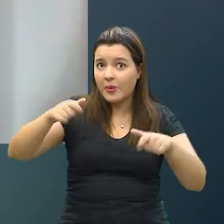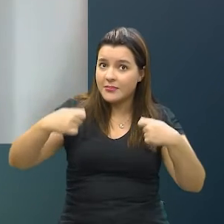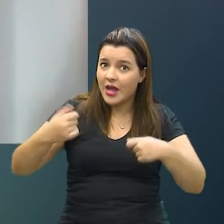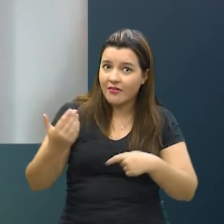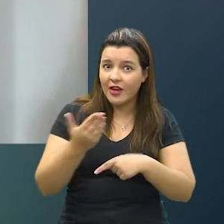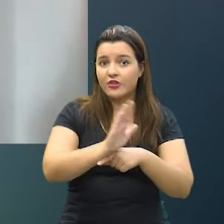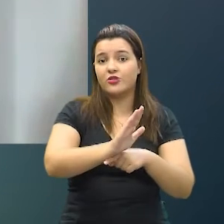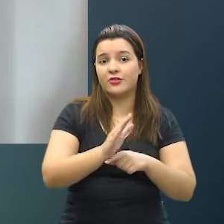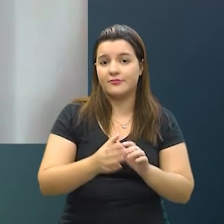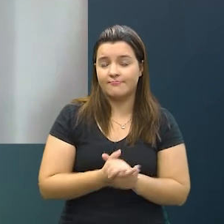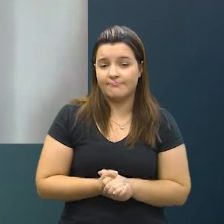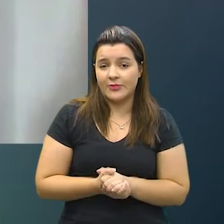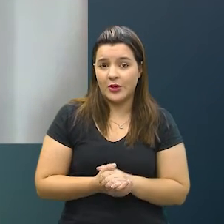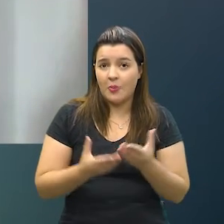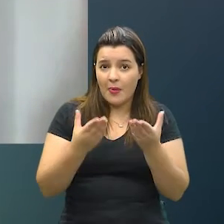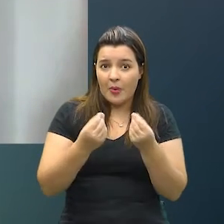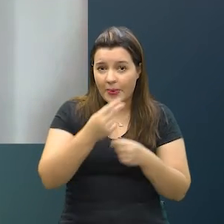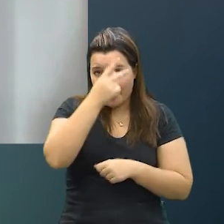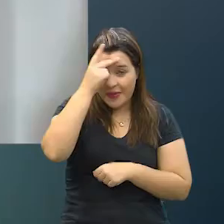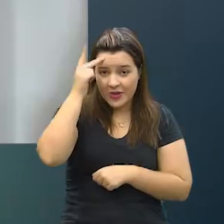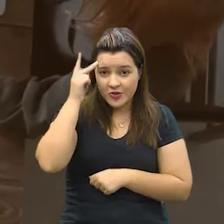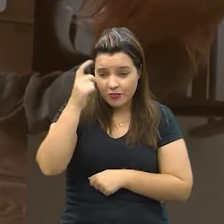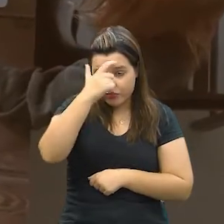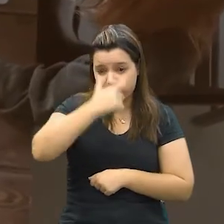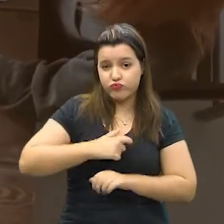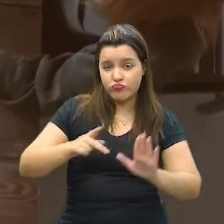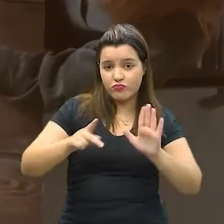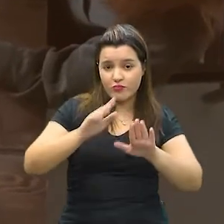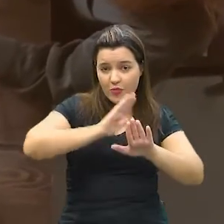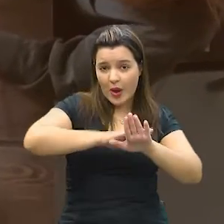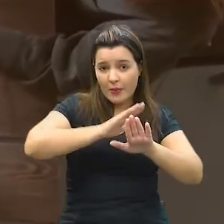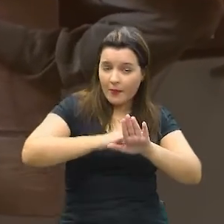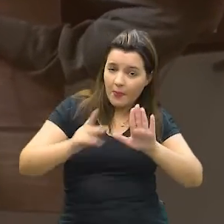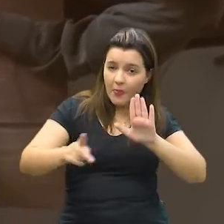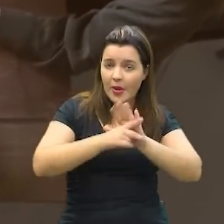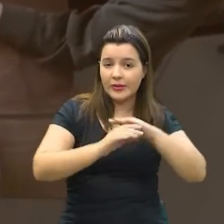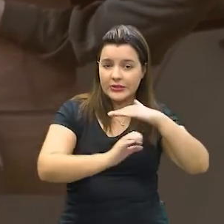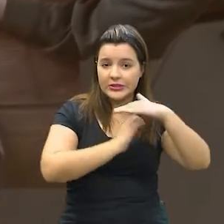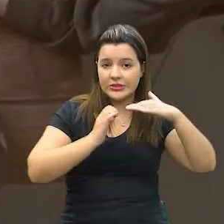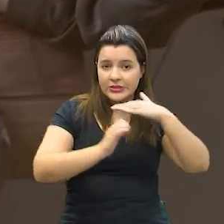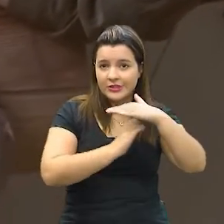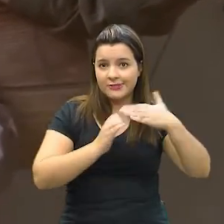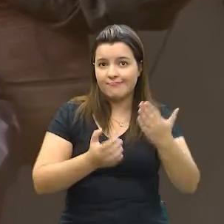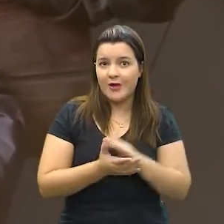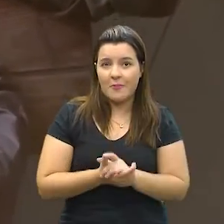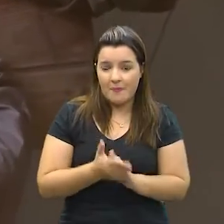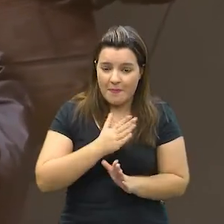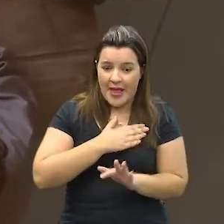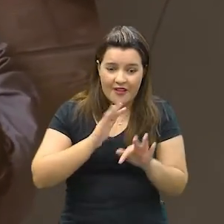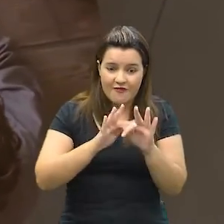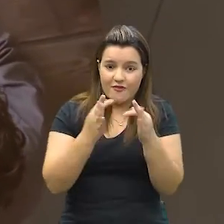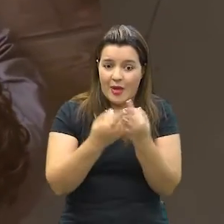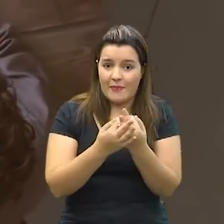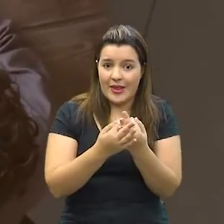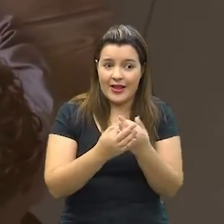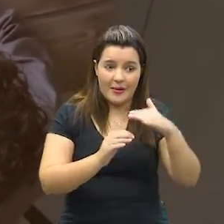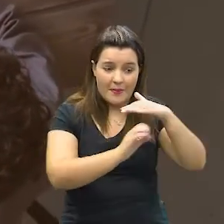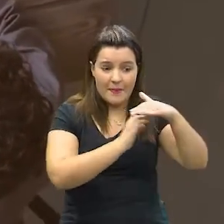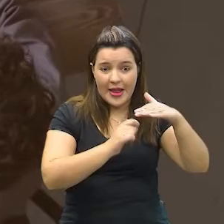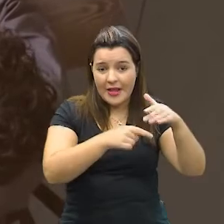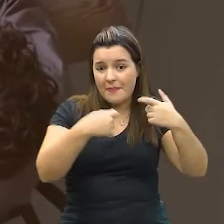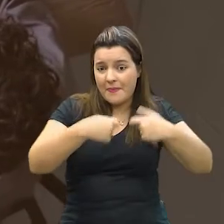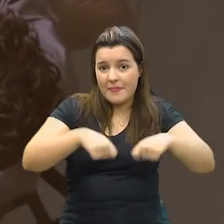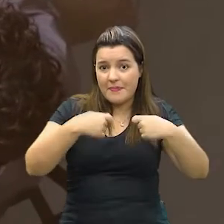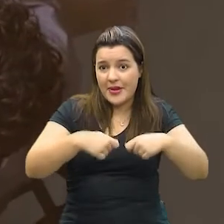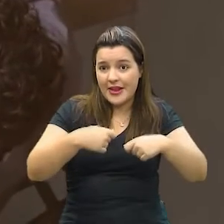para muitos empreendedores eles significam a principal renda da família, é a principal